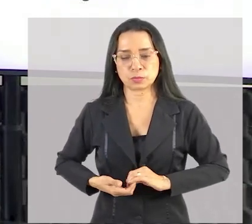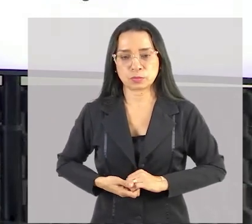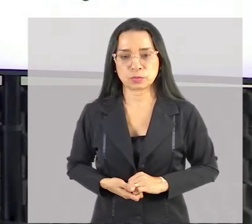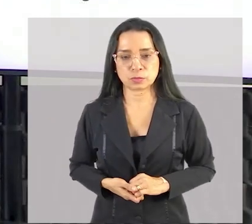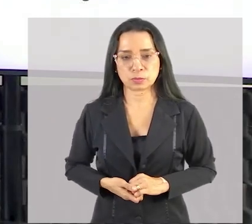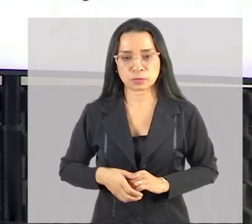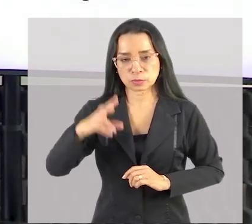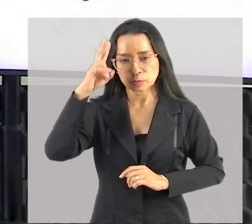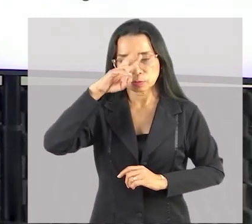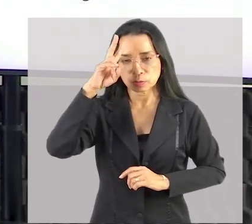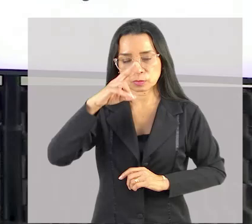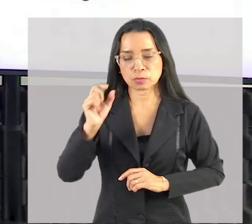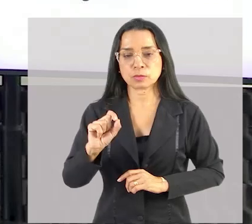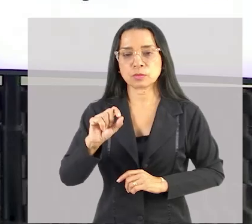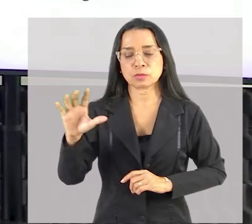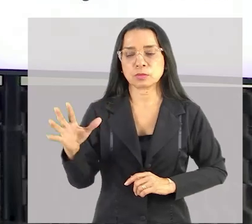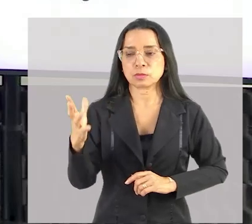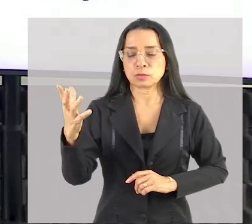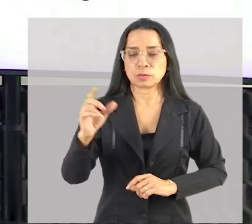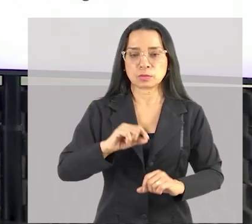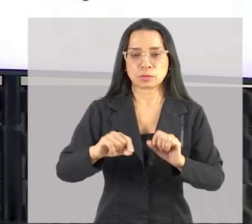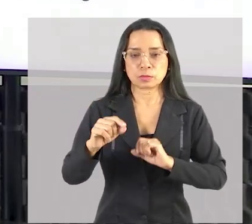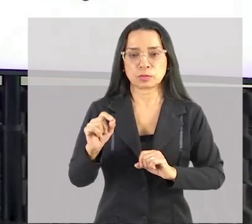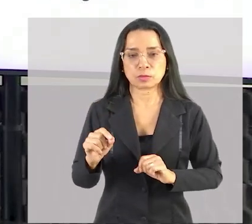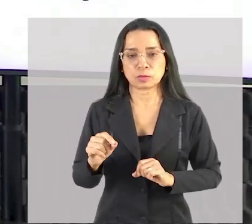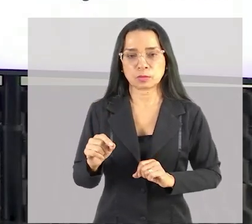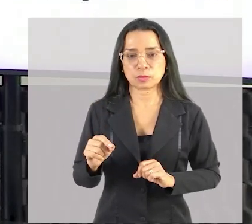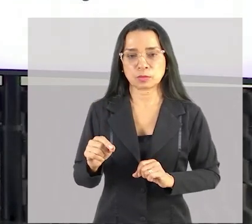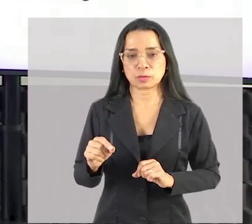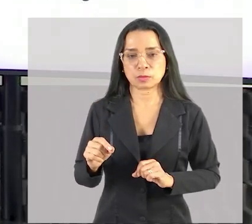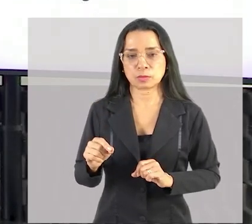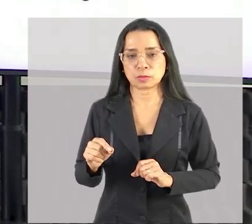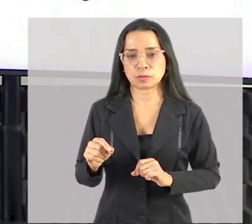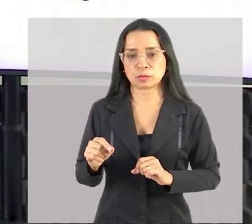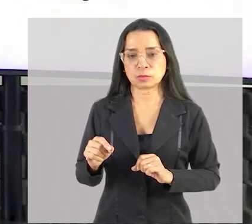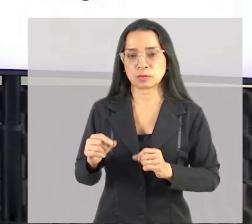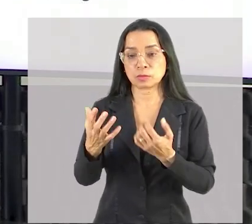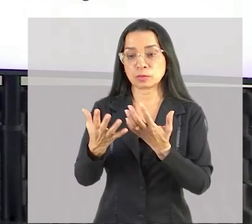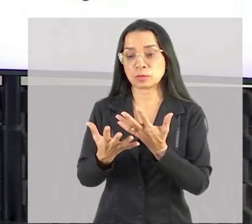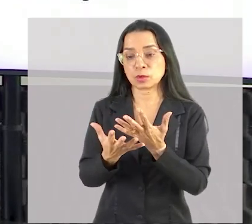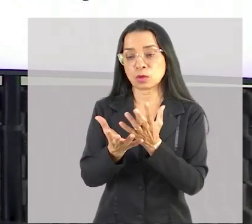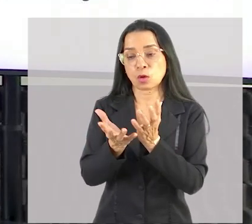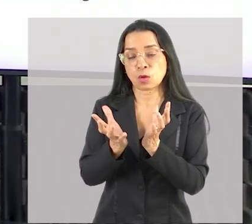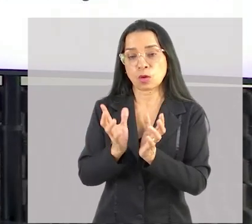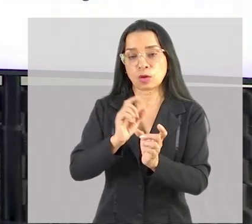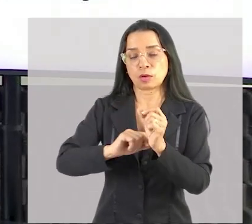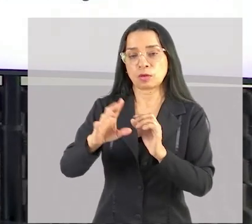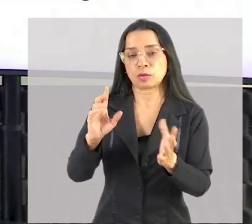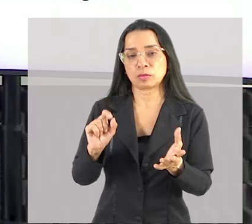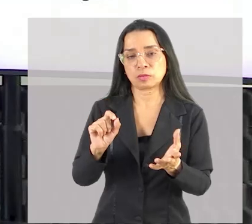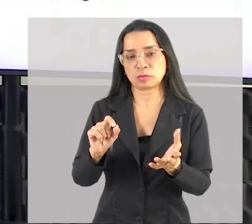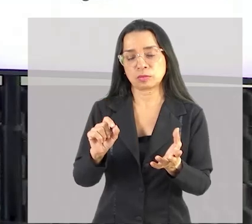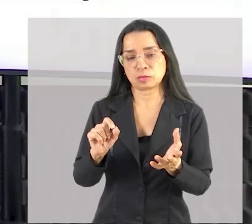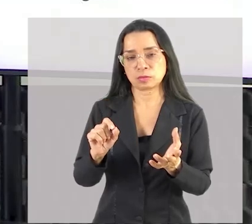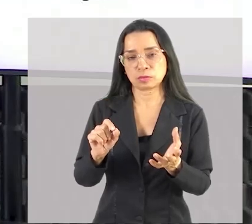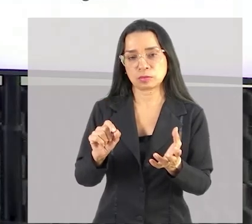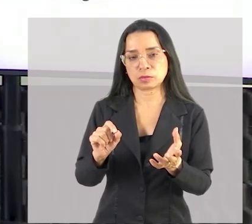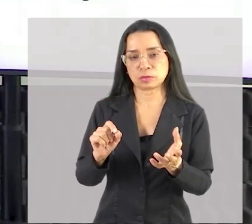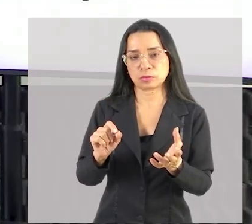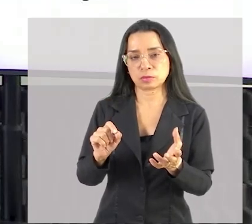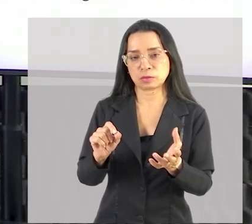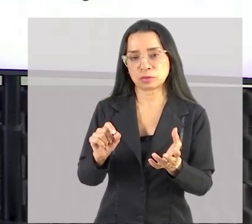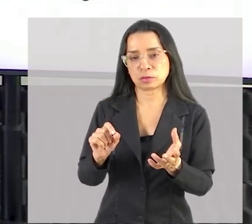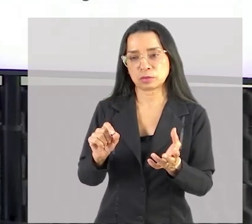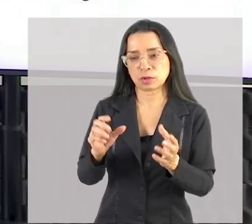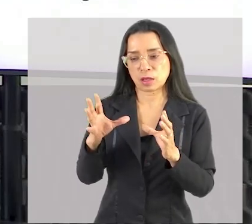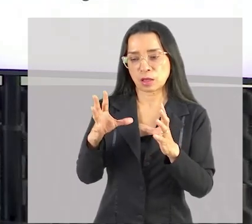Lembra? O que acontece com aquele alface, com aquele tomate, lá naquele molho,